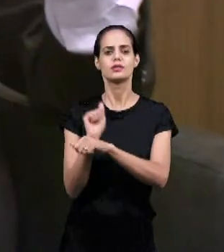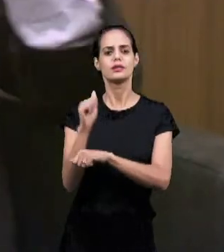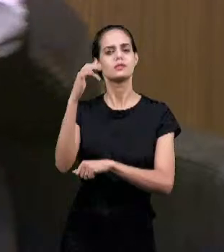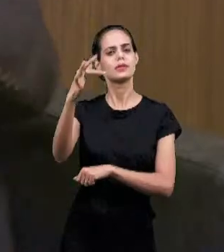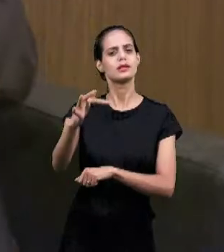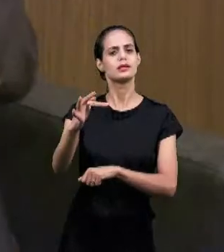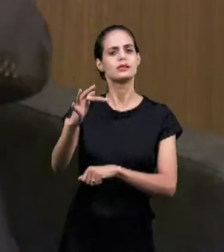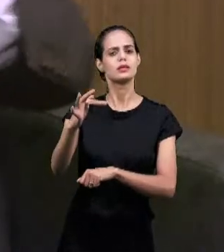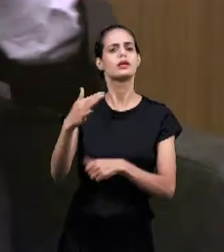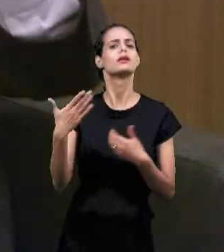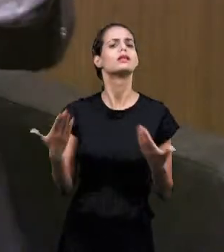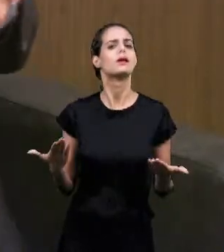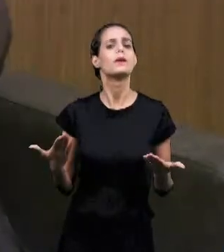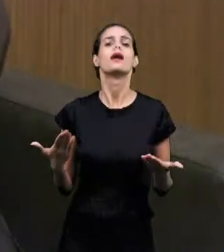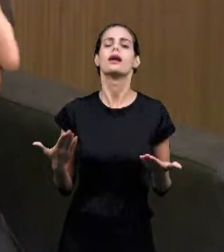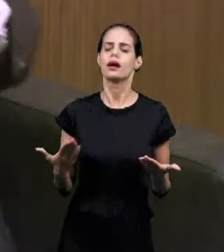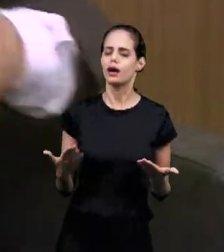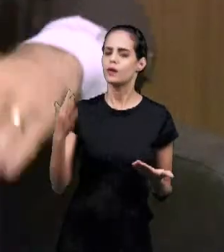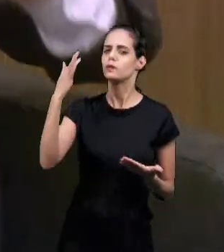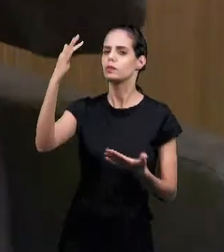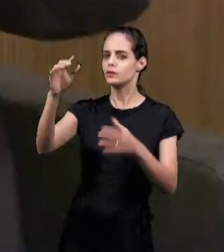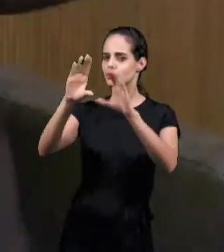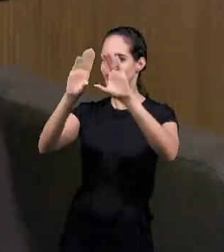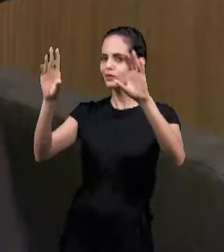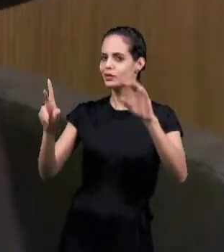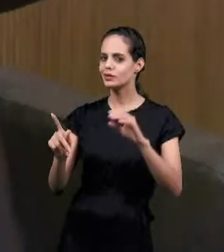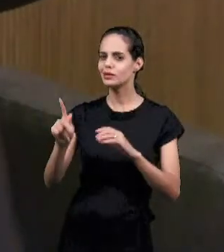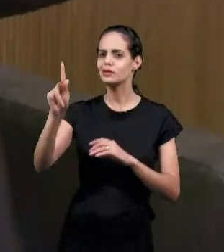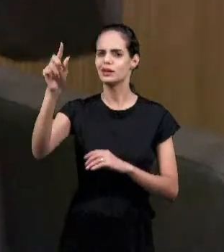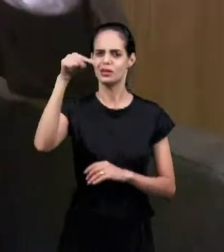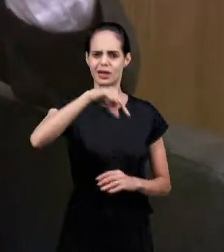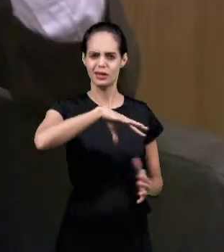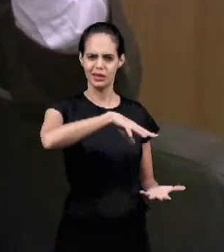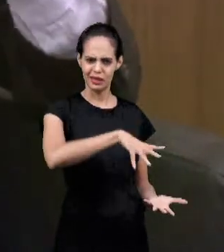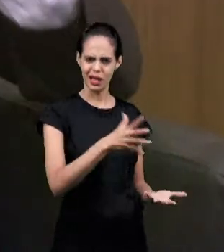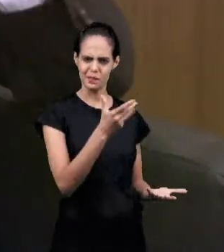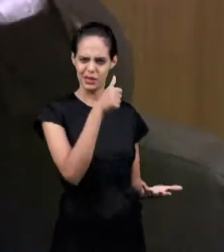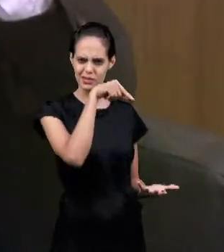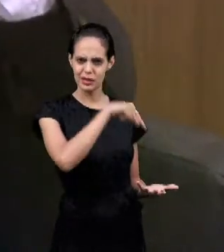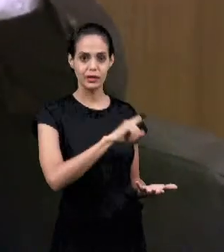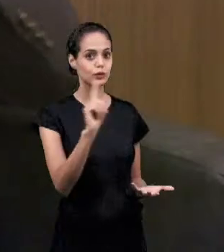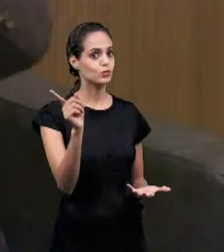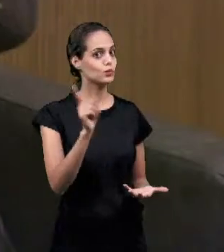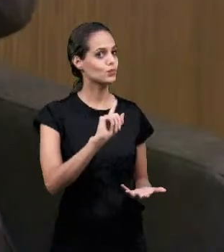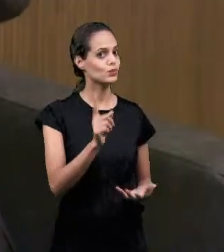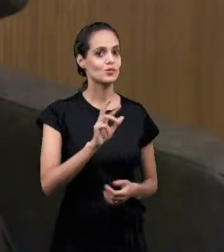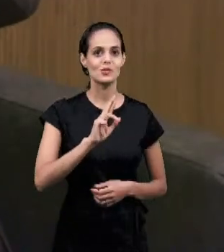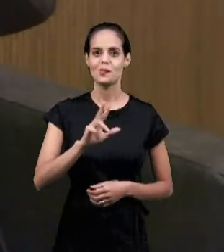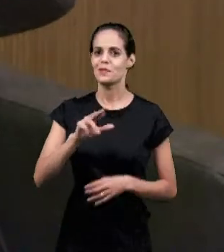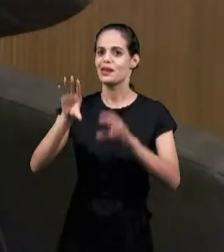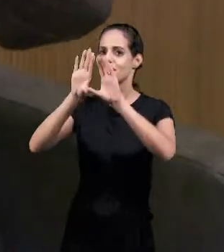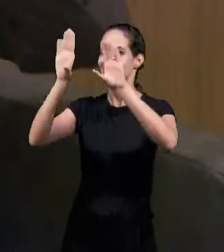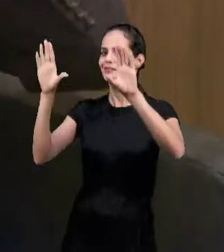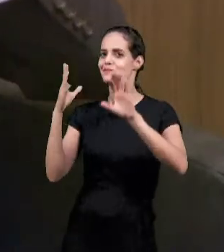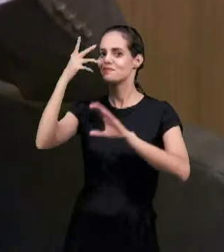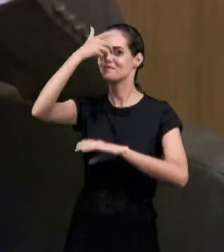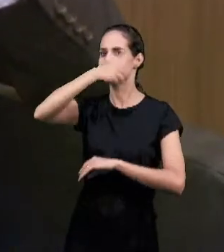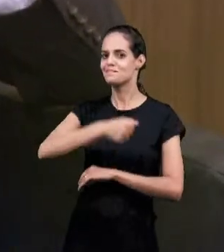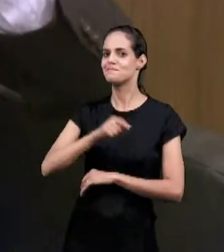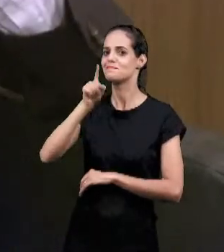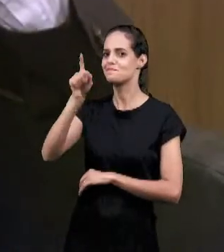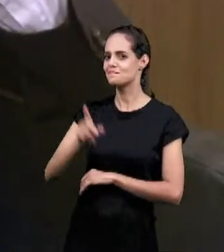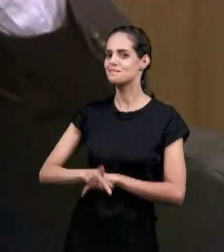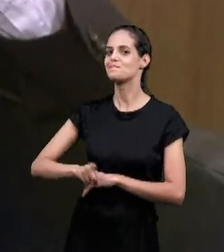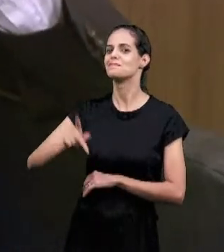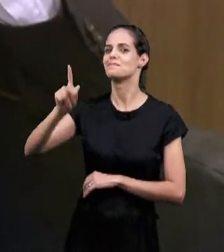nosso. Nós não estamos cantando a beleza dessa vida, nós estamos cantando a beleza da eternidade. E o bonito louvor é isso, ele nos traz a beleza da